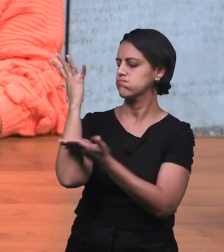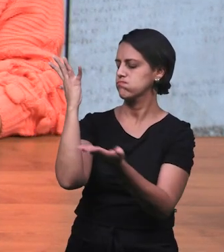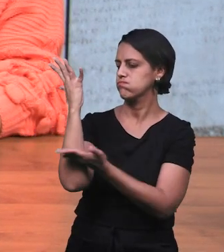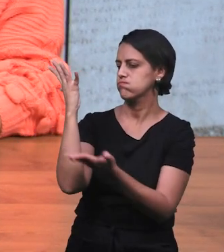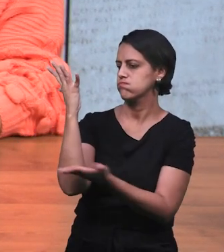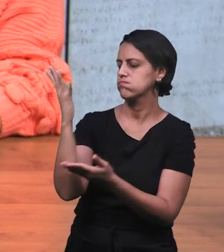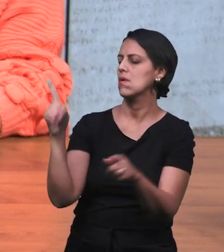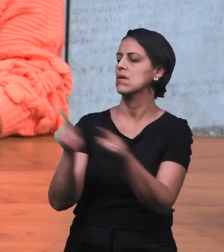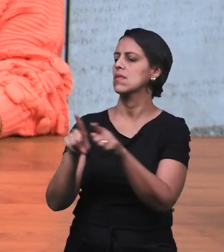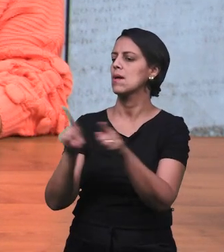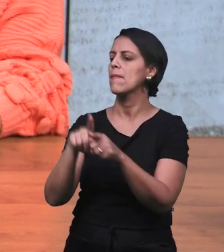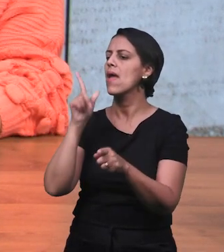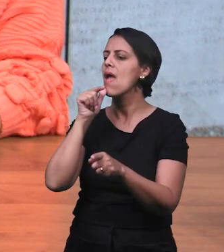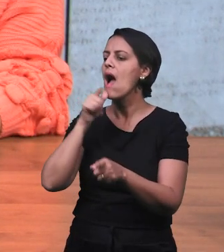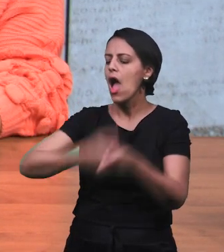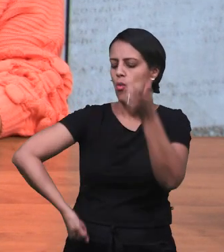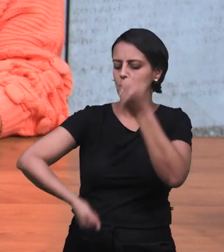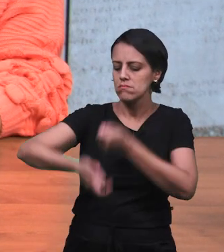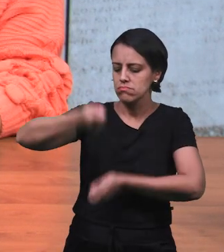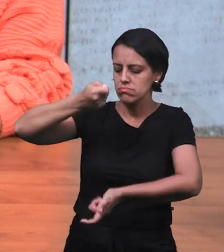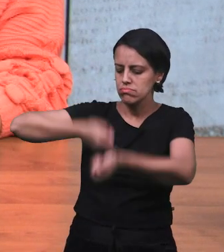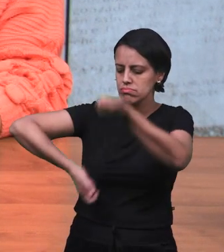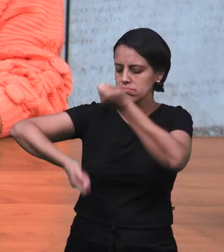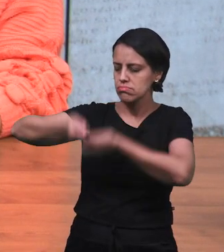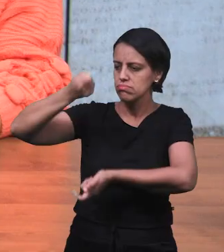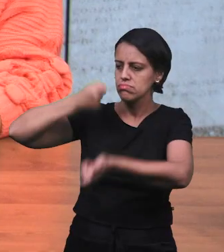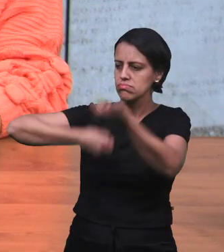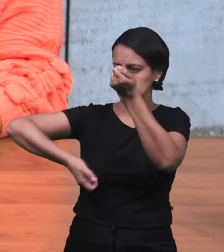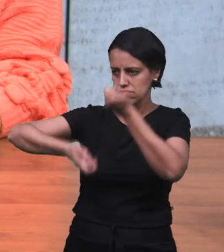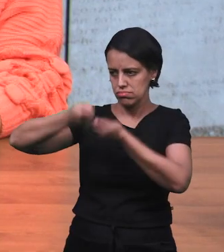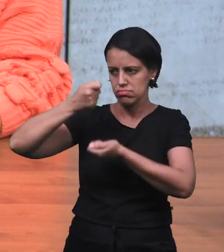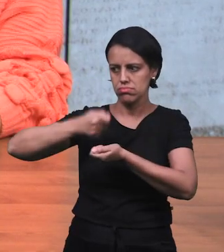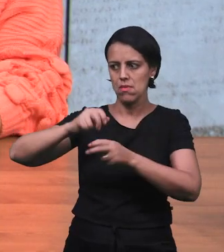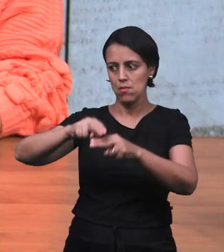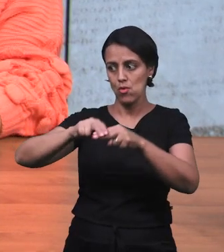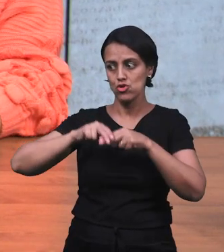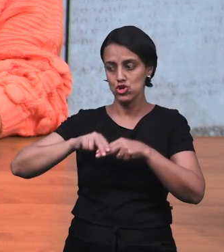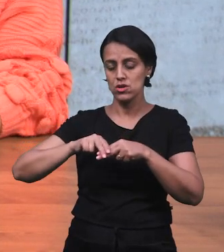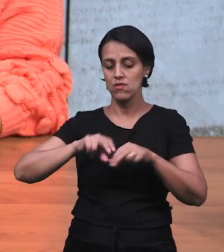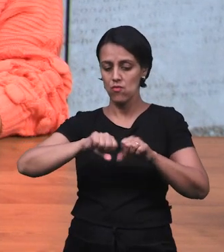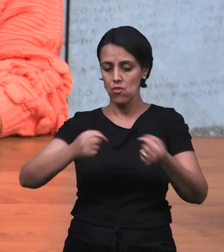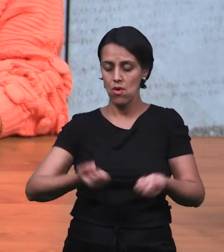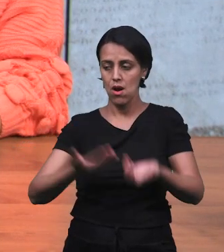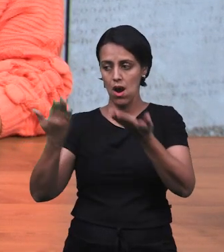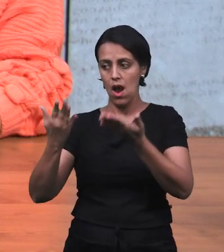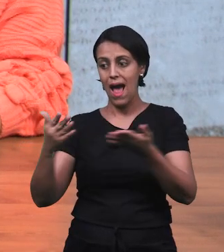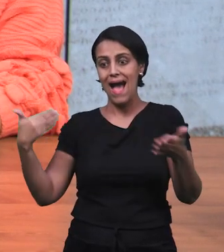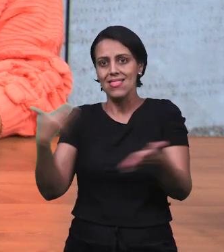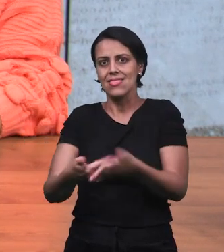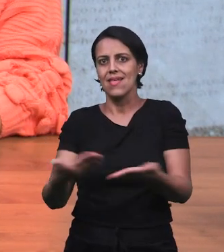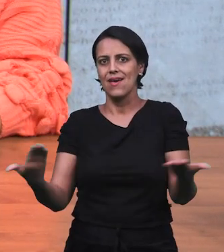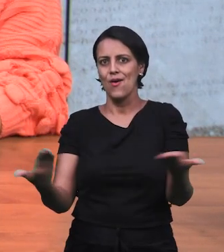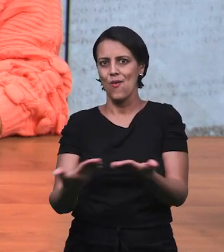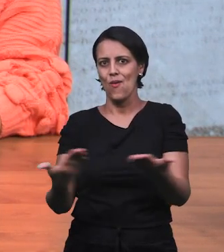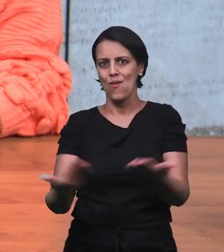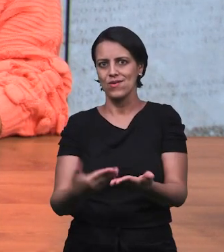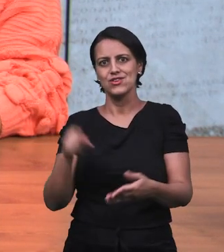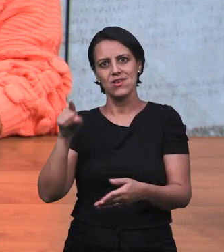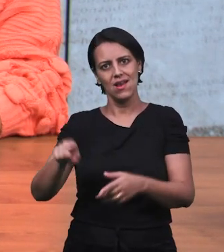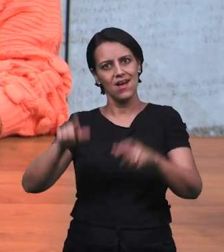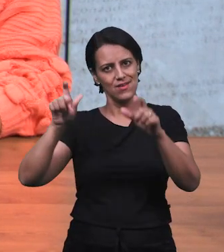para a congregação e para o altar do Senhor até o dia de hoje, no lugar